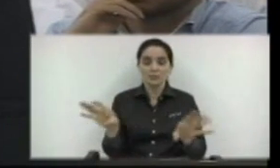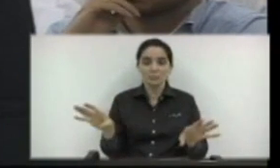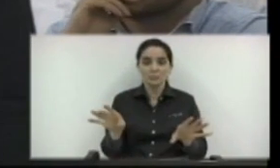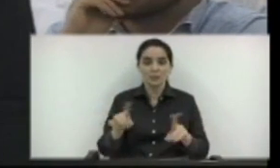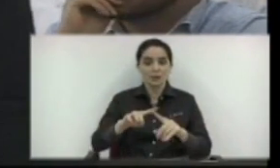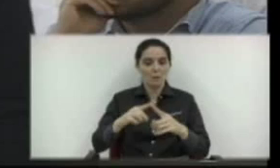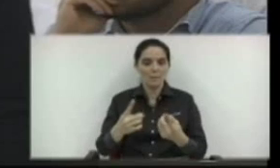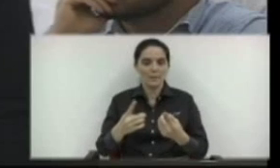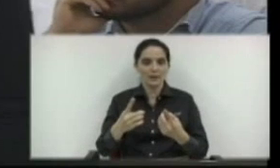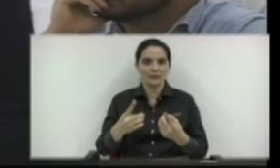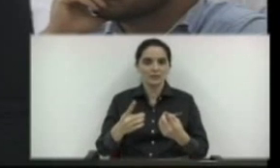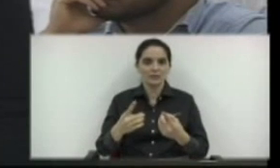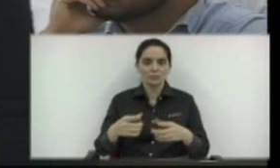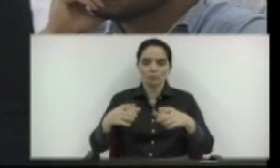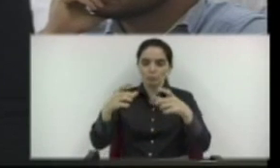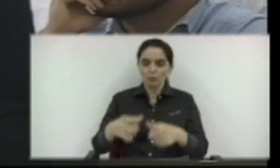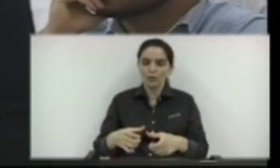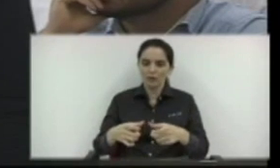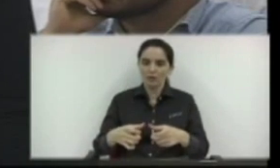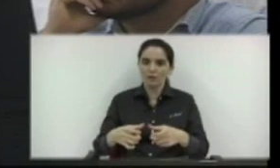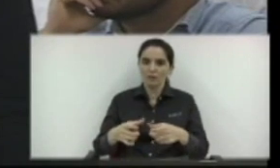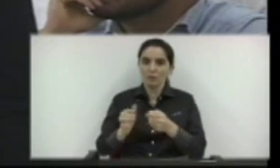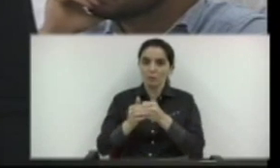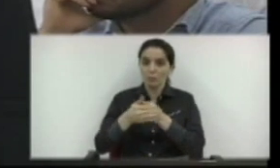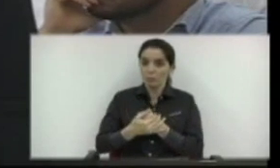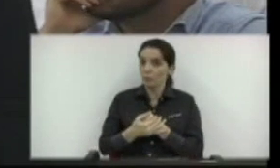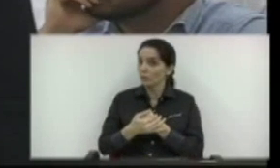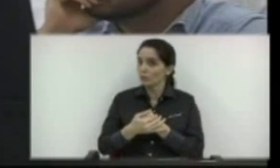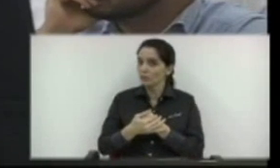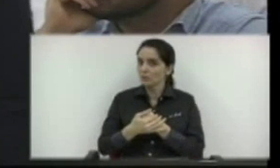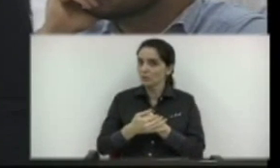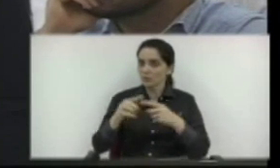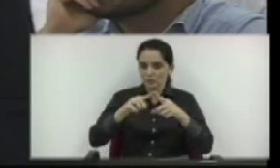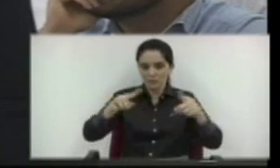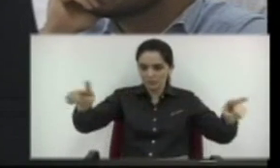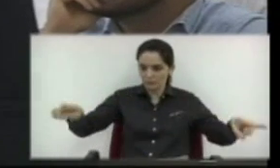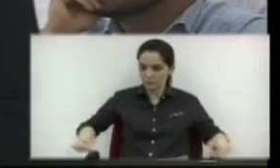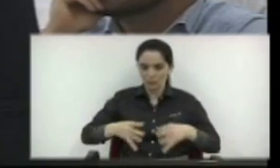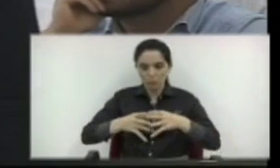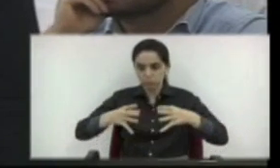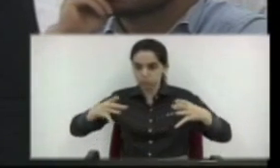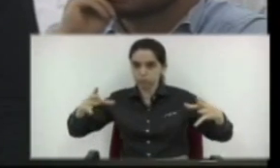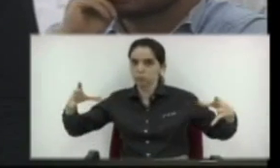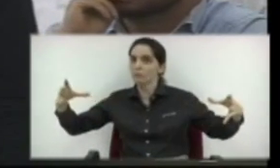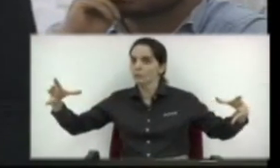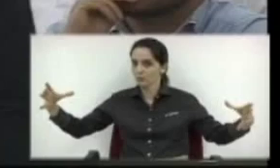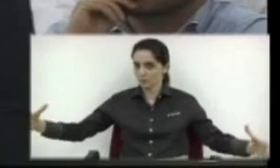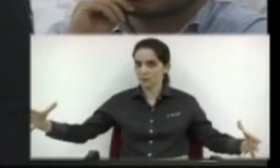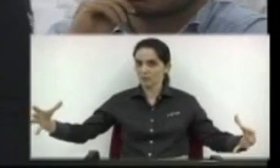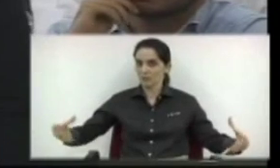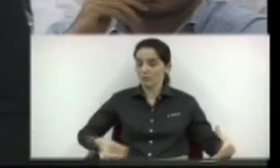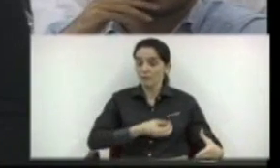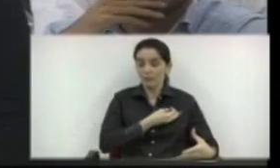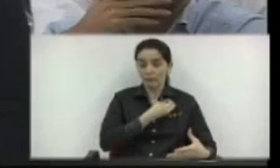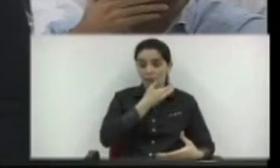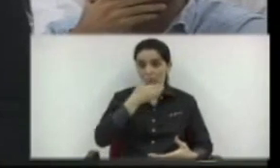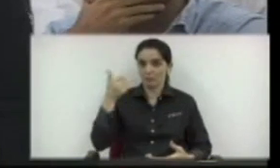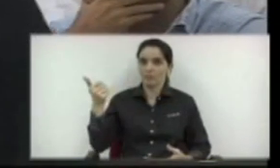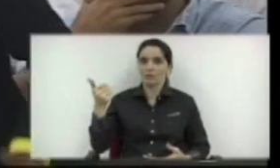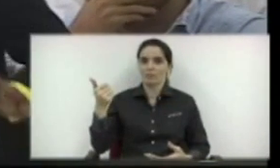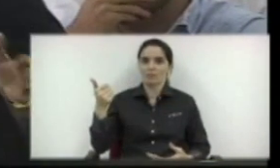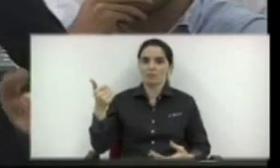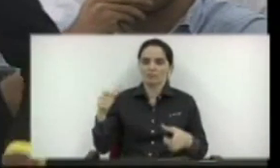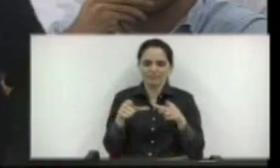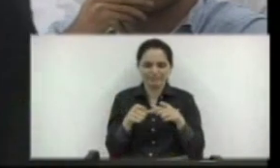santuários, que os animais tenham um espaço maior, venha ter uma vida e estar melhor,